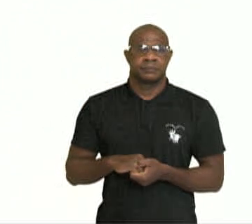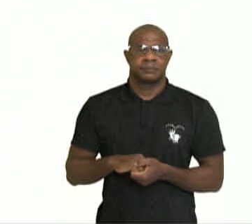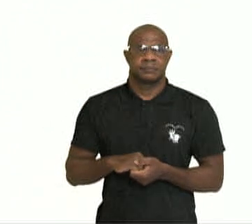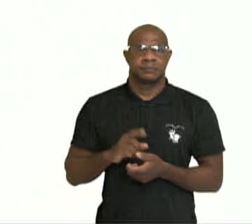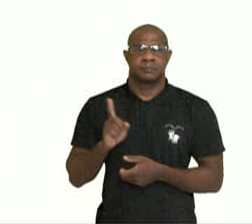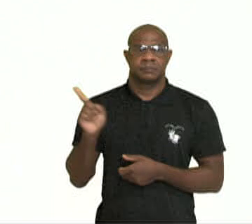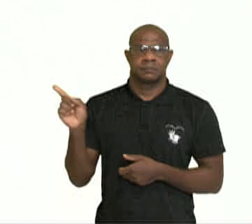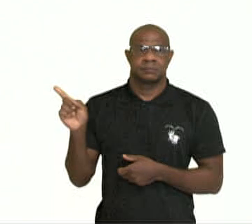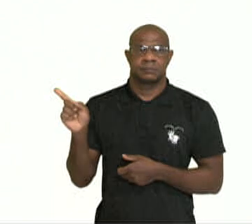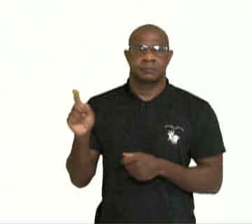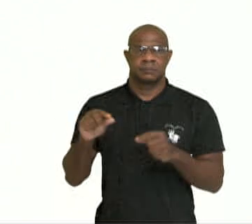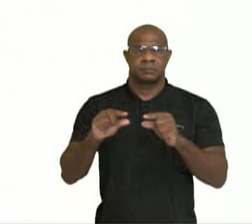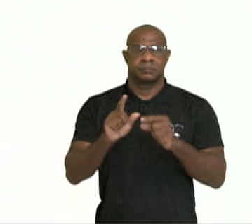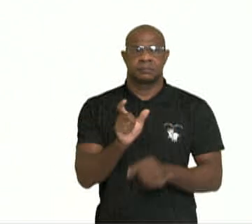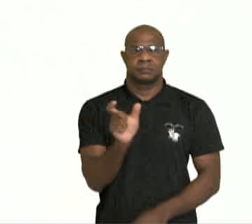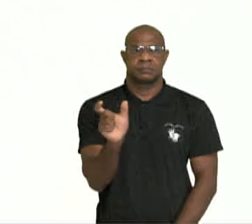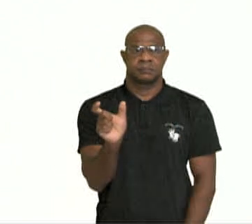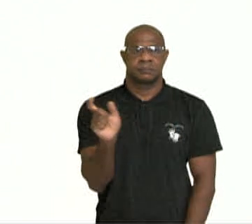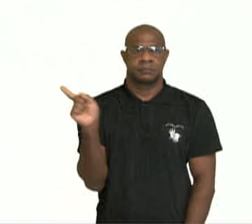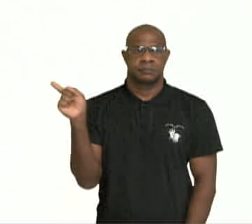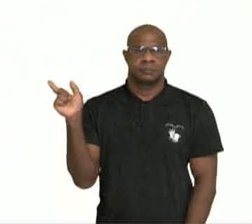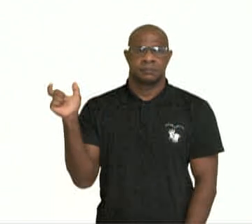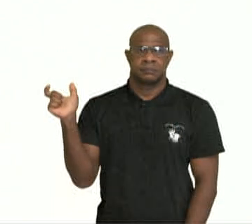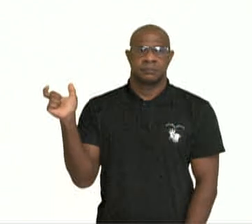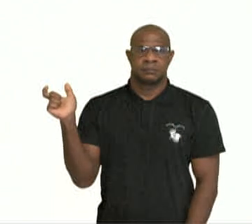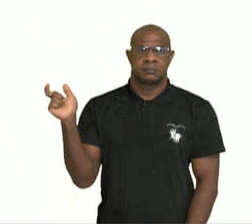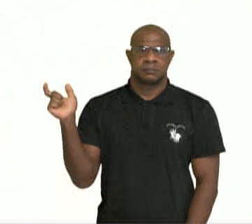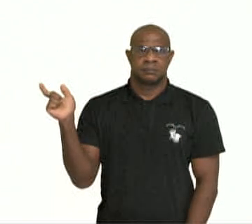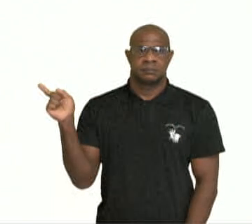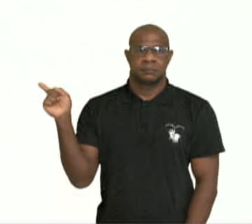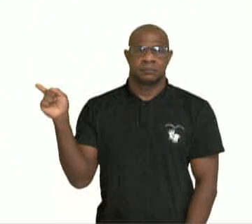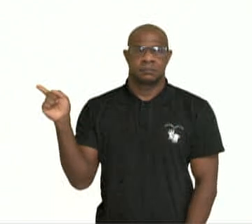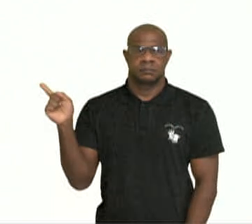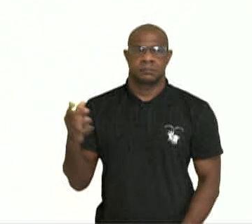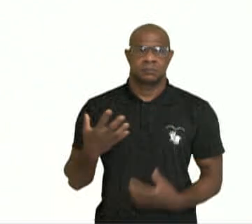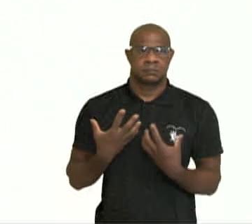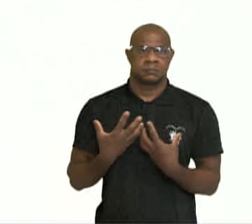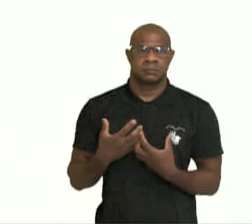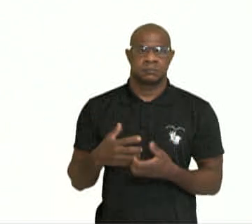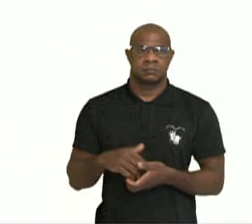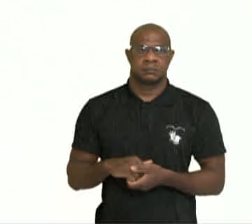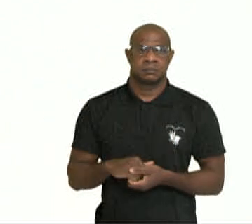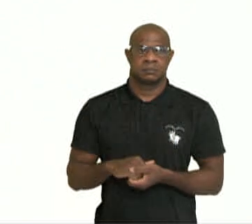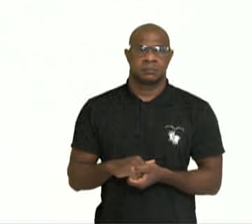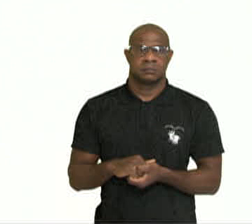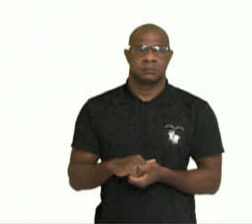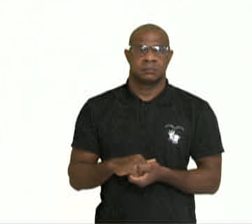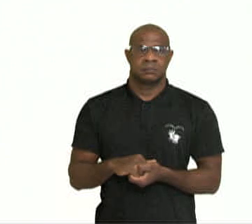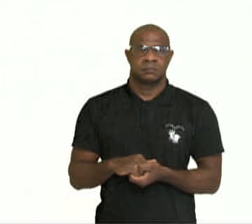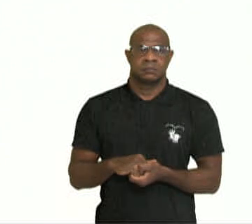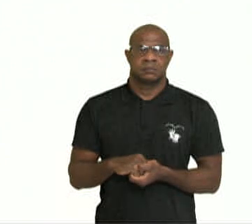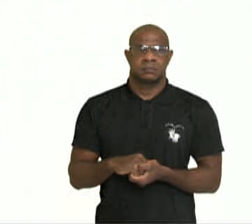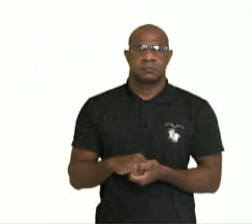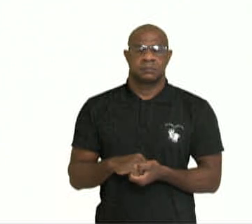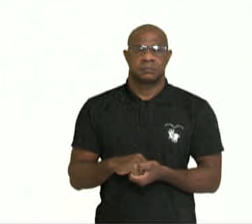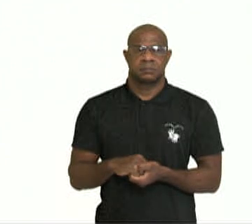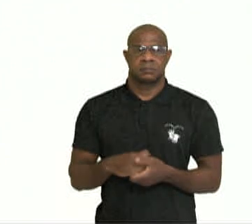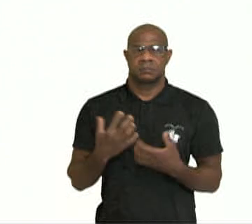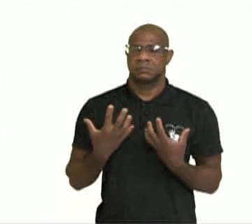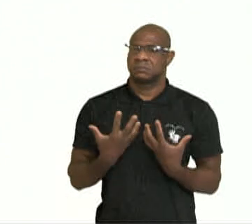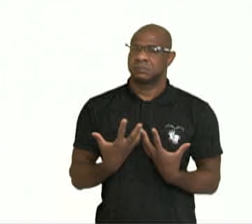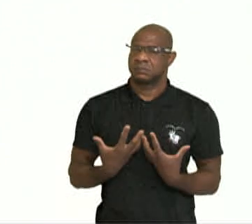ou seja, mais viejas, com cansaço, irritabilidade, fatiga,